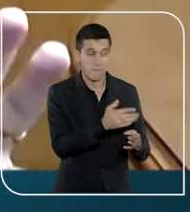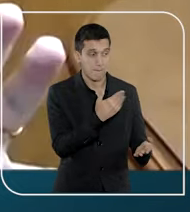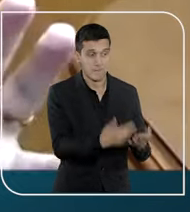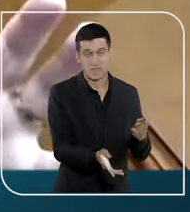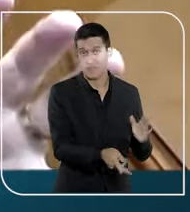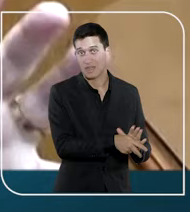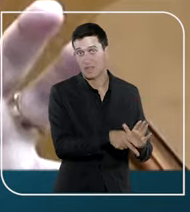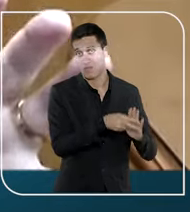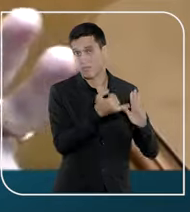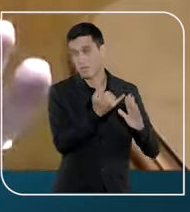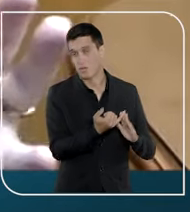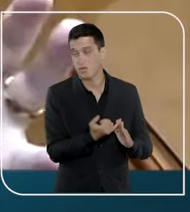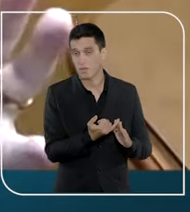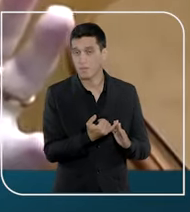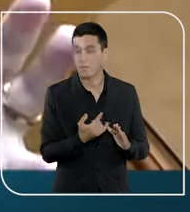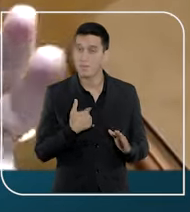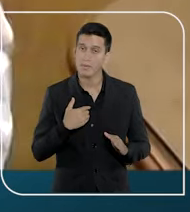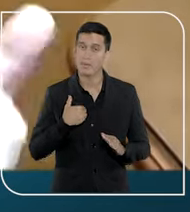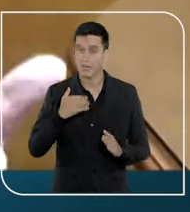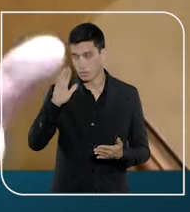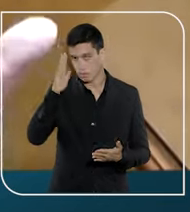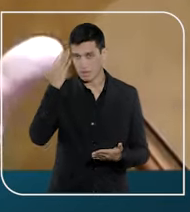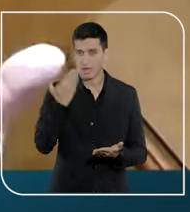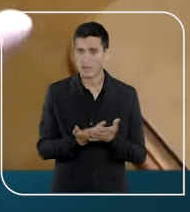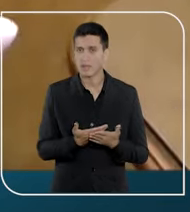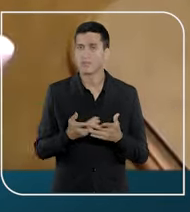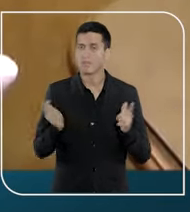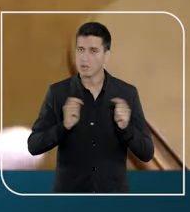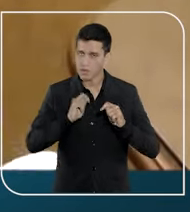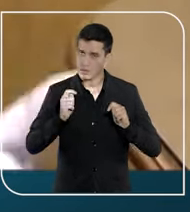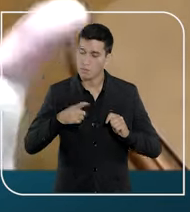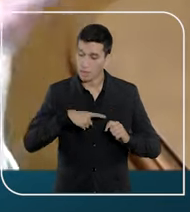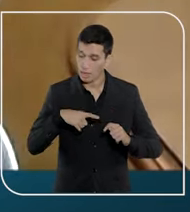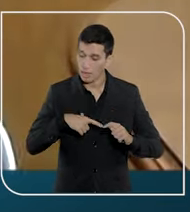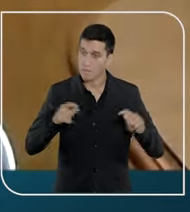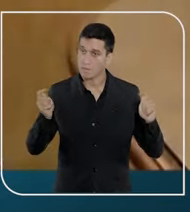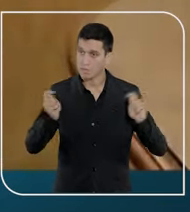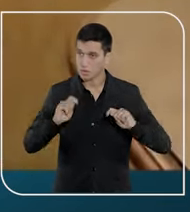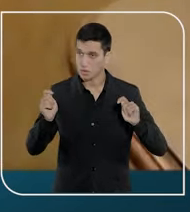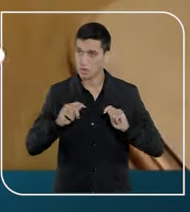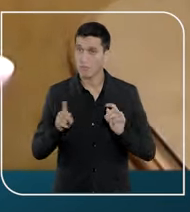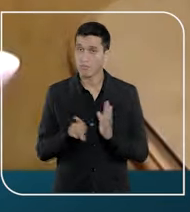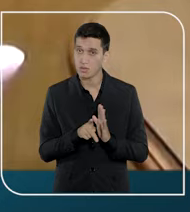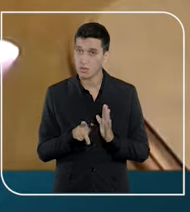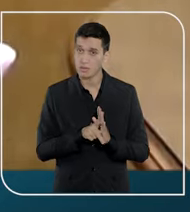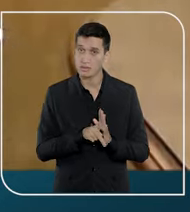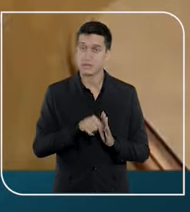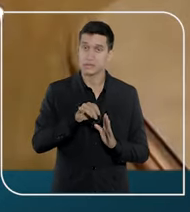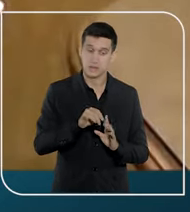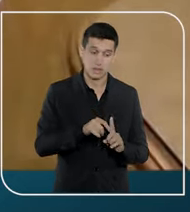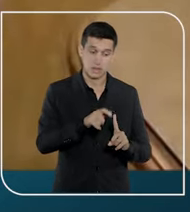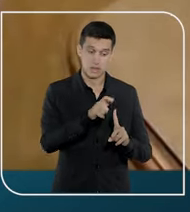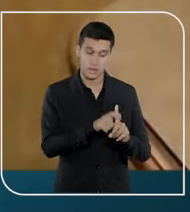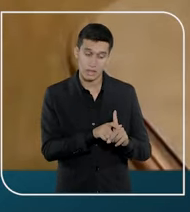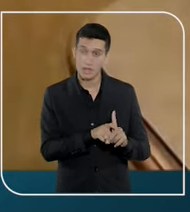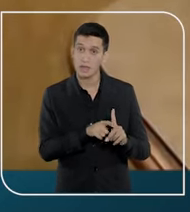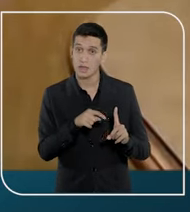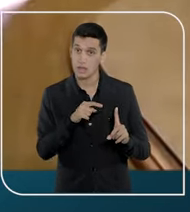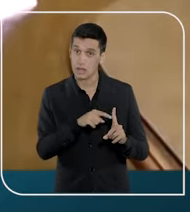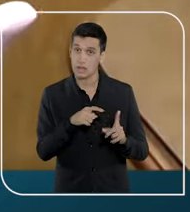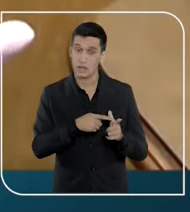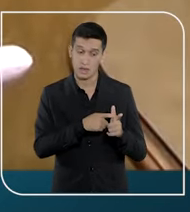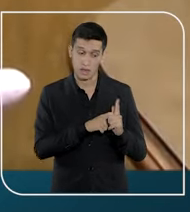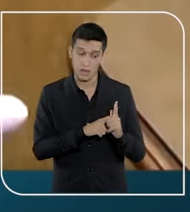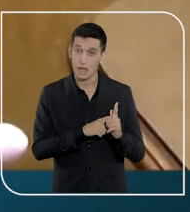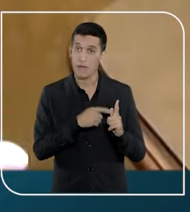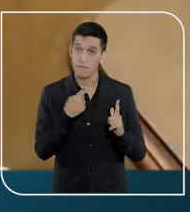acho que deveria ter uma possibilidade de, se o fiador pagar o débito, ele se